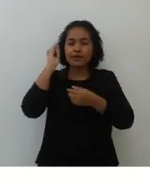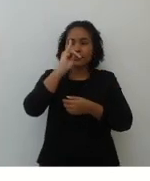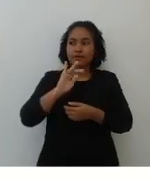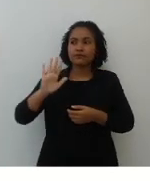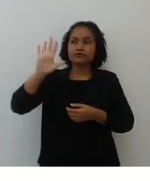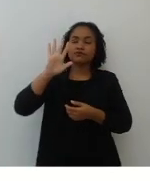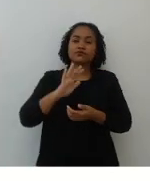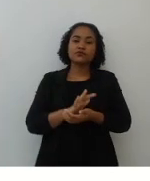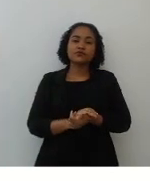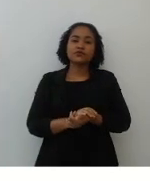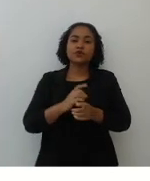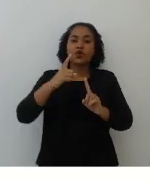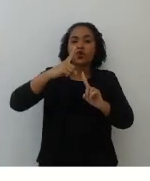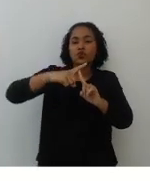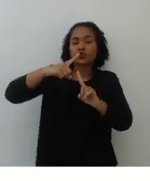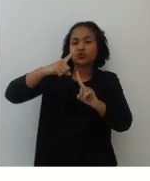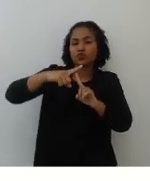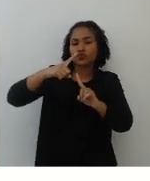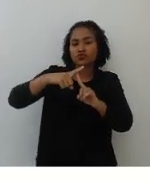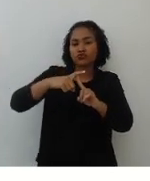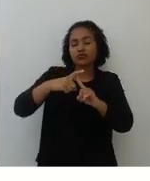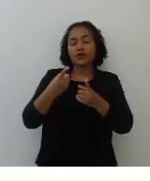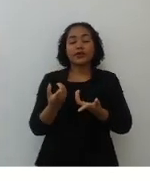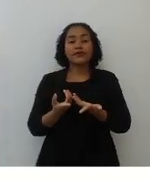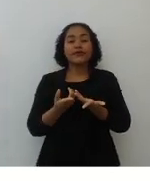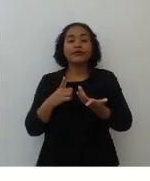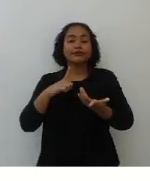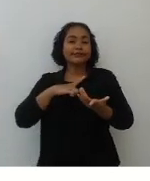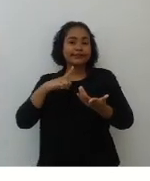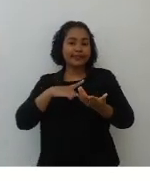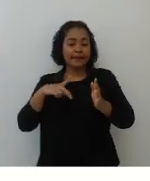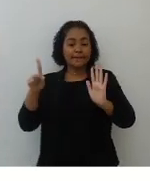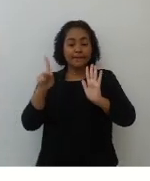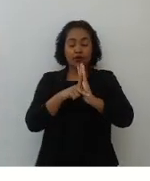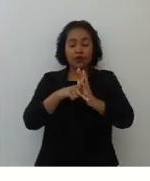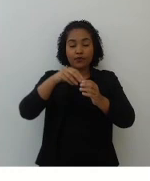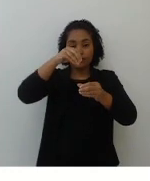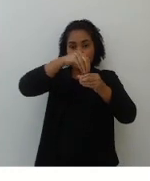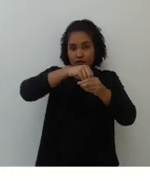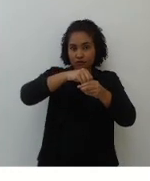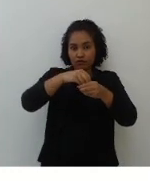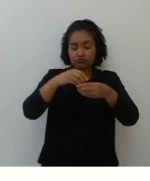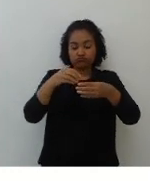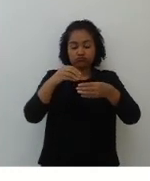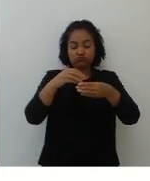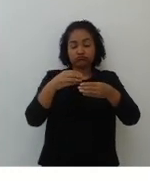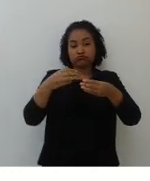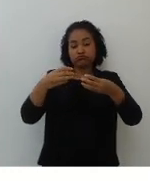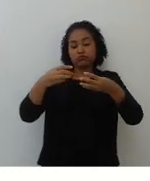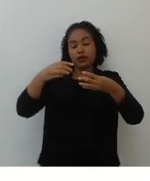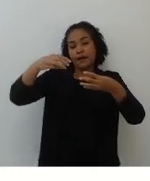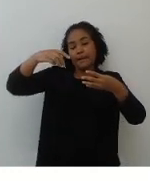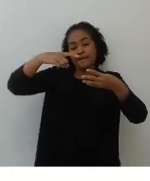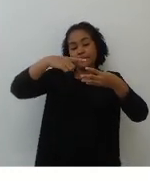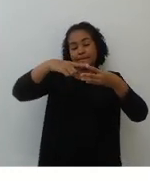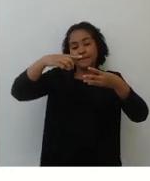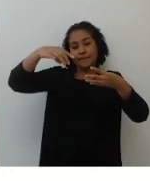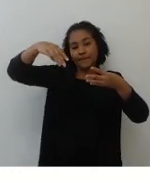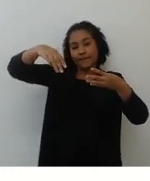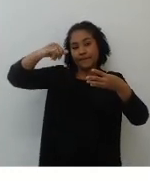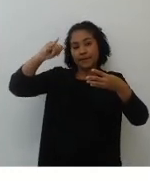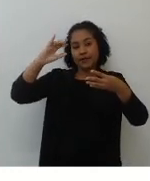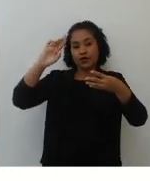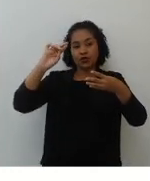slide, os tipos de componentes desse citoesqueleto da célula. Nós temos os microfilamentos de